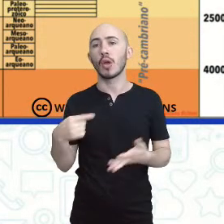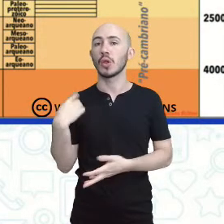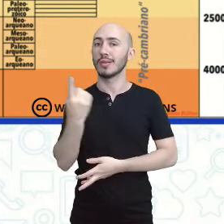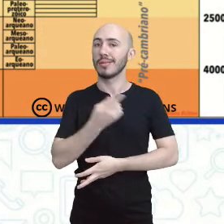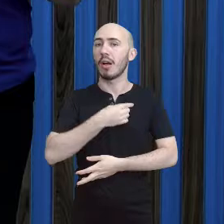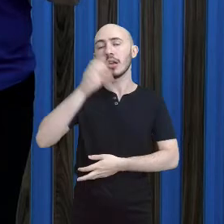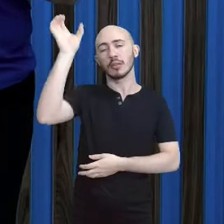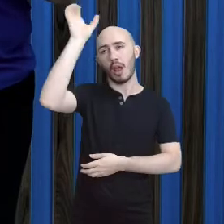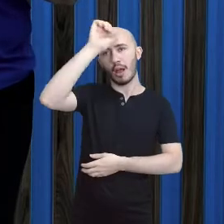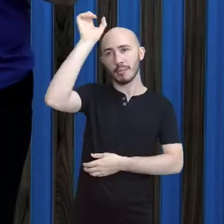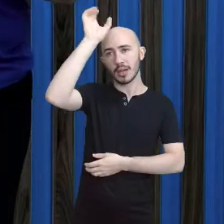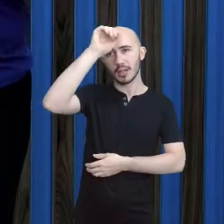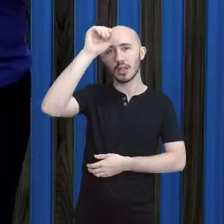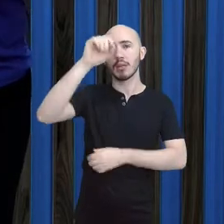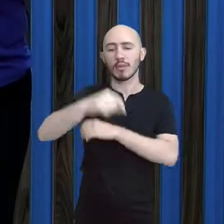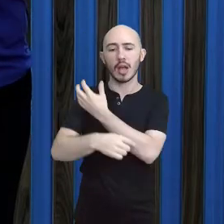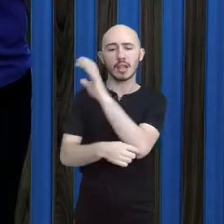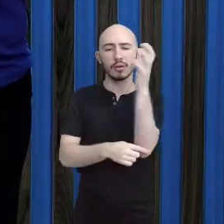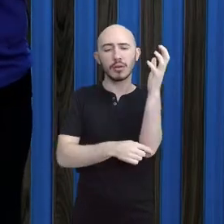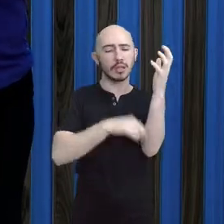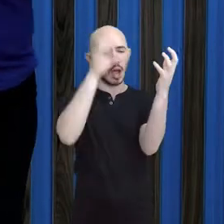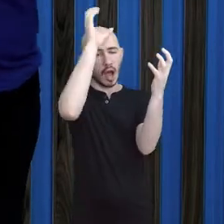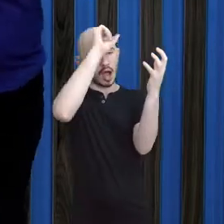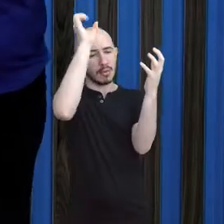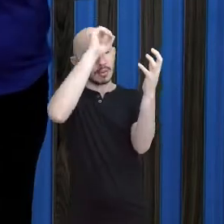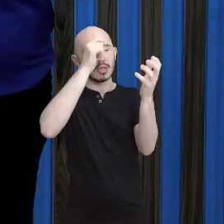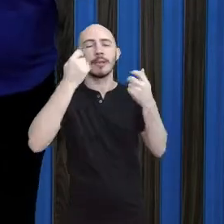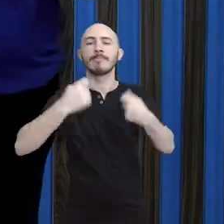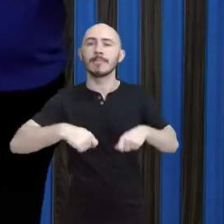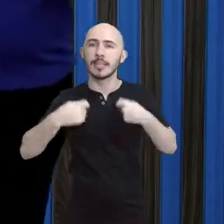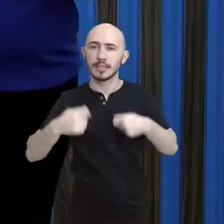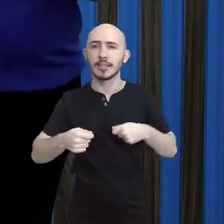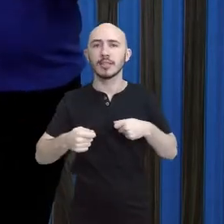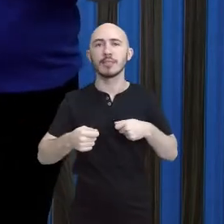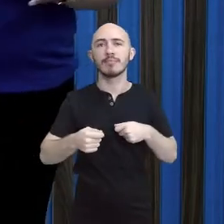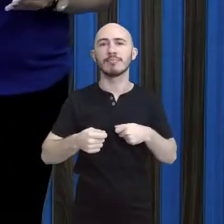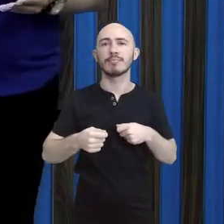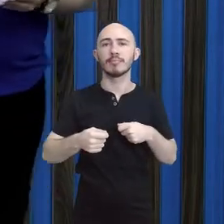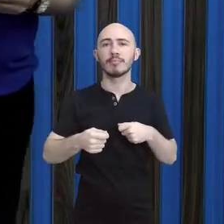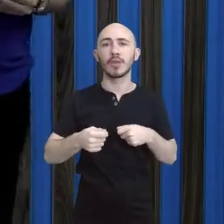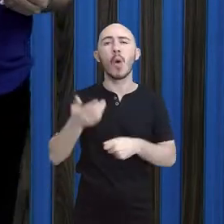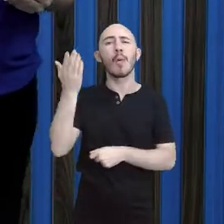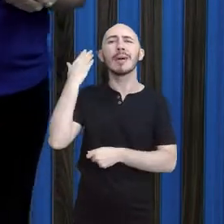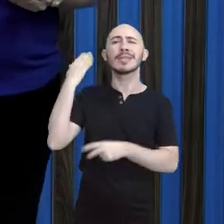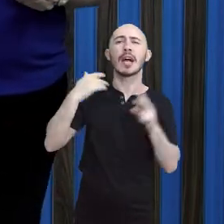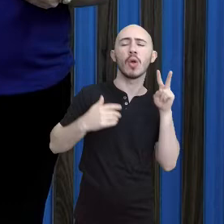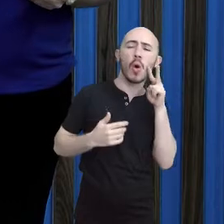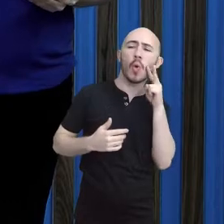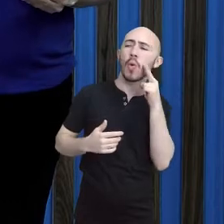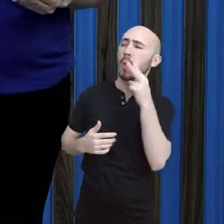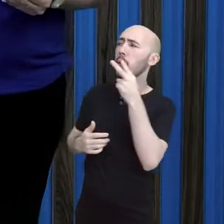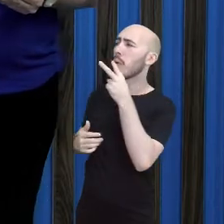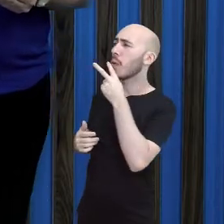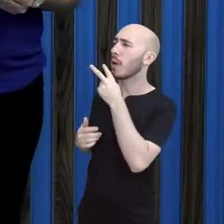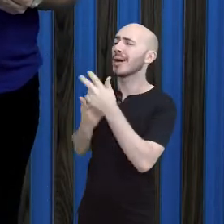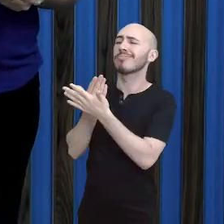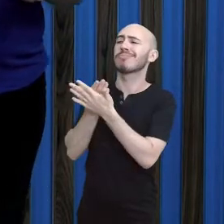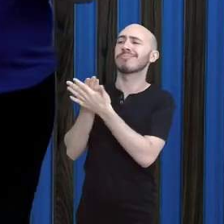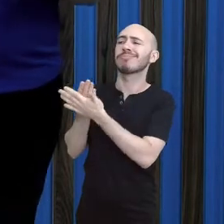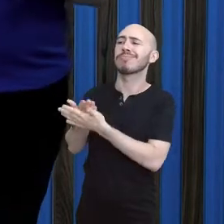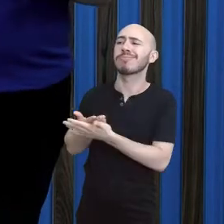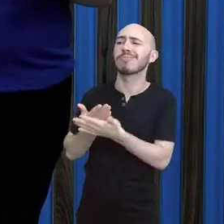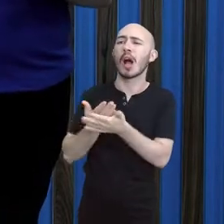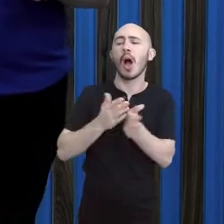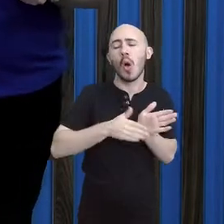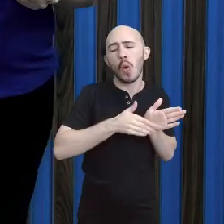precisa aprender com a natureza. Rever todo o nosso passado, todo o passado da Terra até agora.